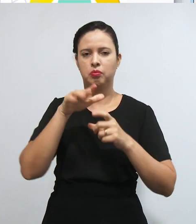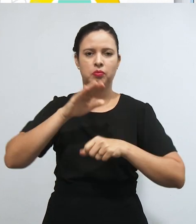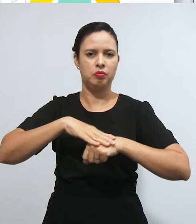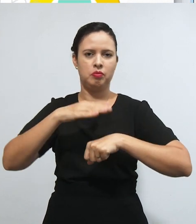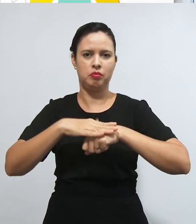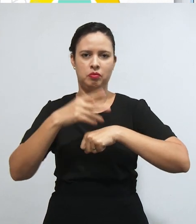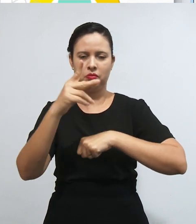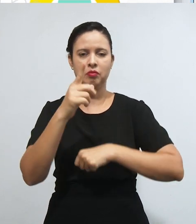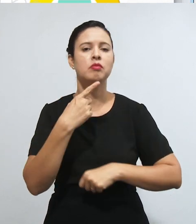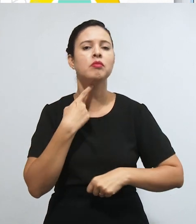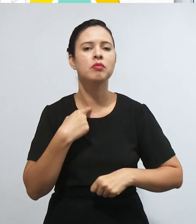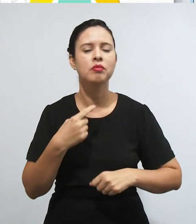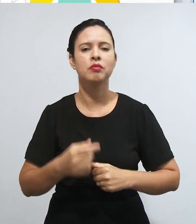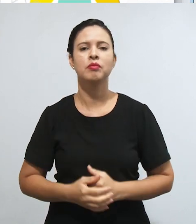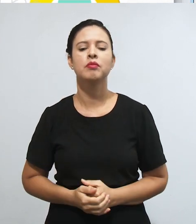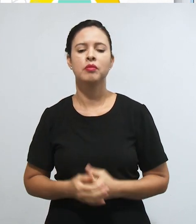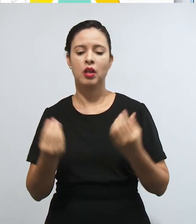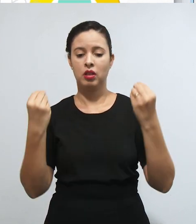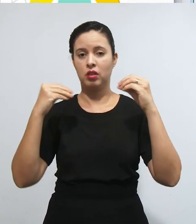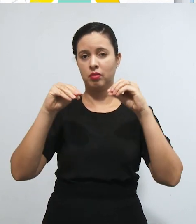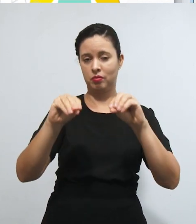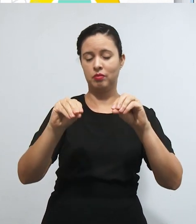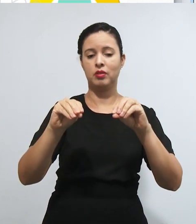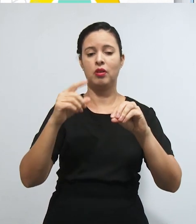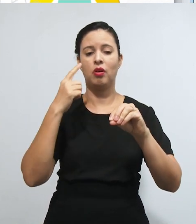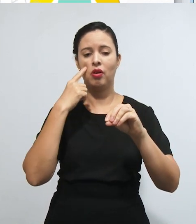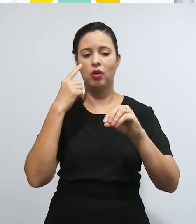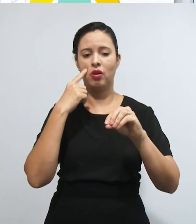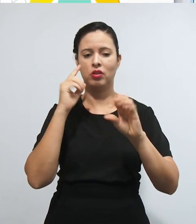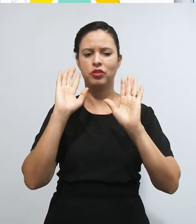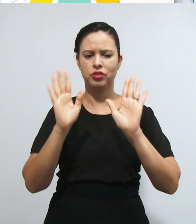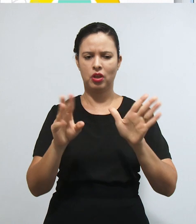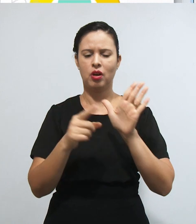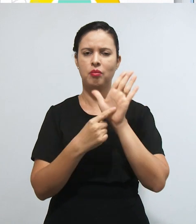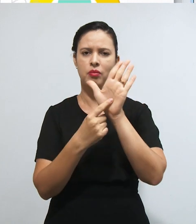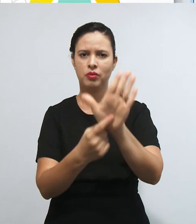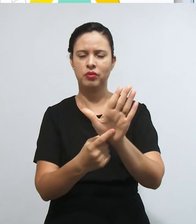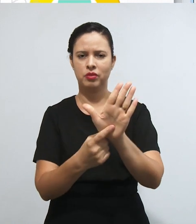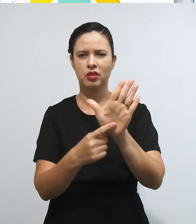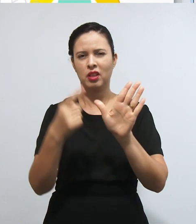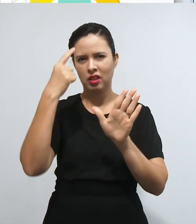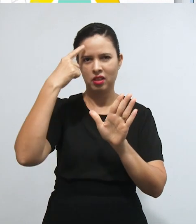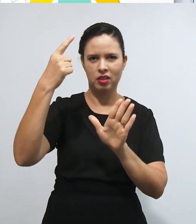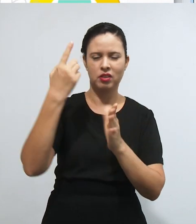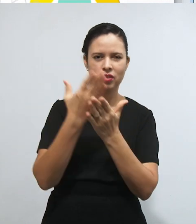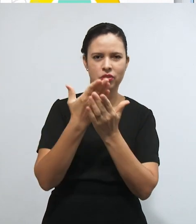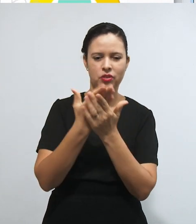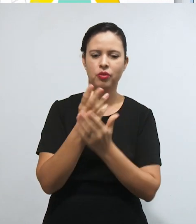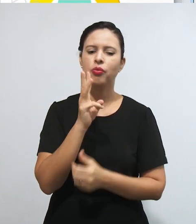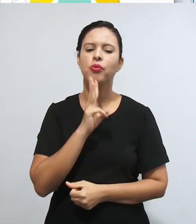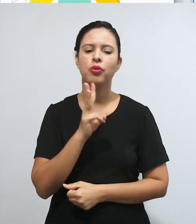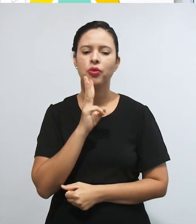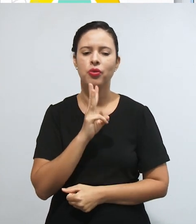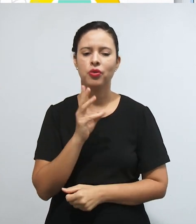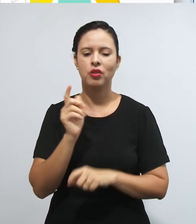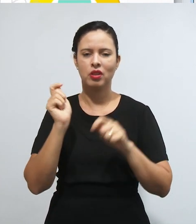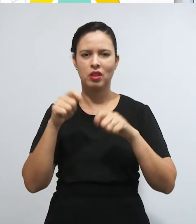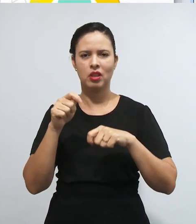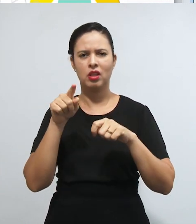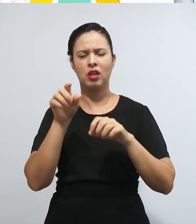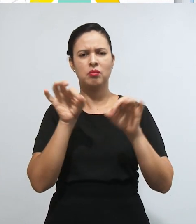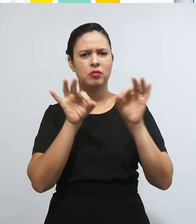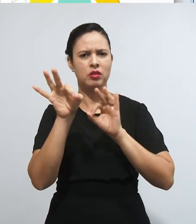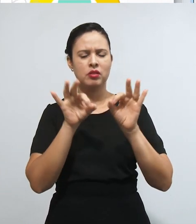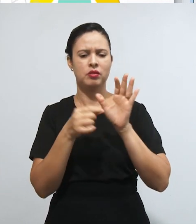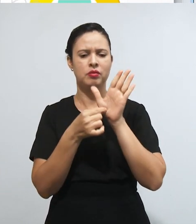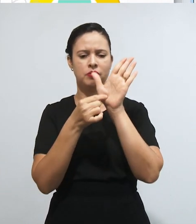desejar. Inserir Smart Art, eu mostrei isso aqui na aula de Word, né? Que vocês têm, às vezes você precisa